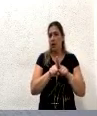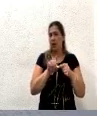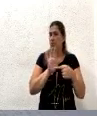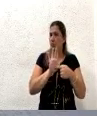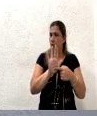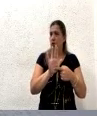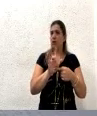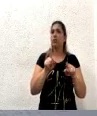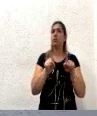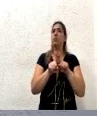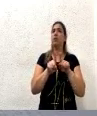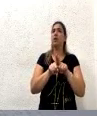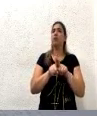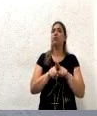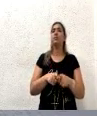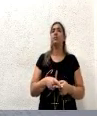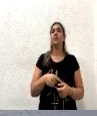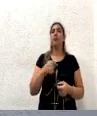serviço